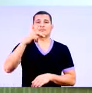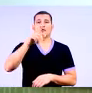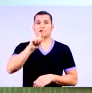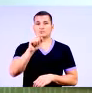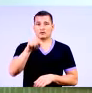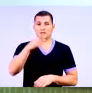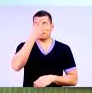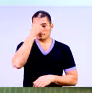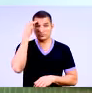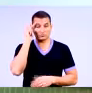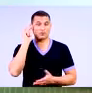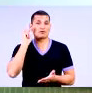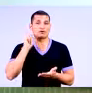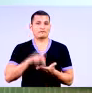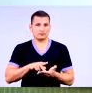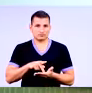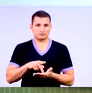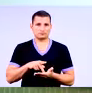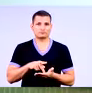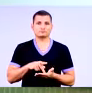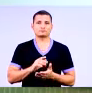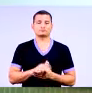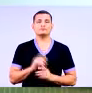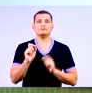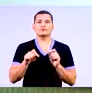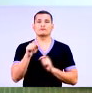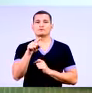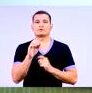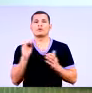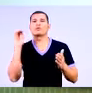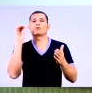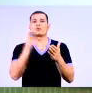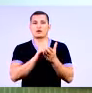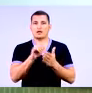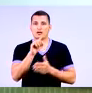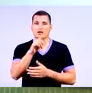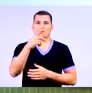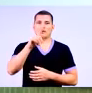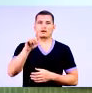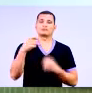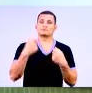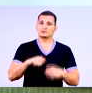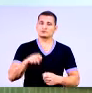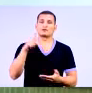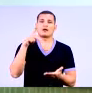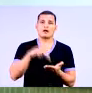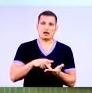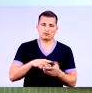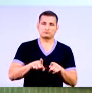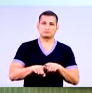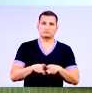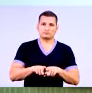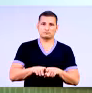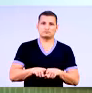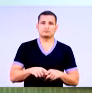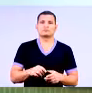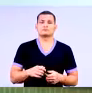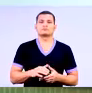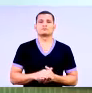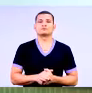uma pessoa real. E que o que você colocar naquela página tem que ser real também, né? Tem que